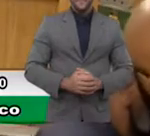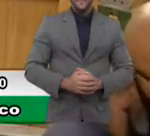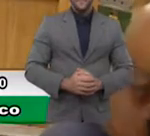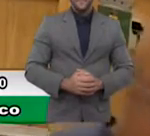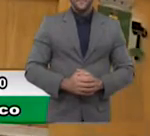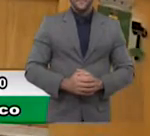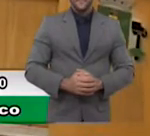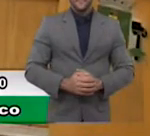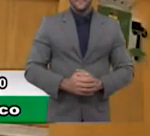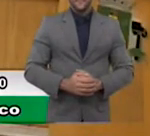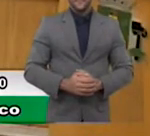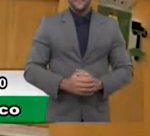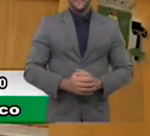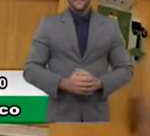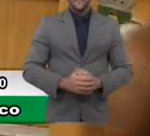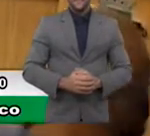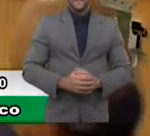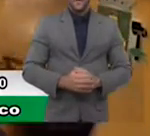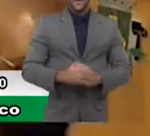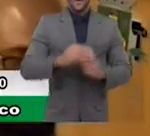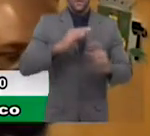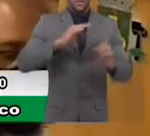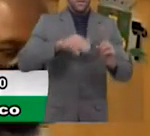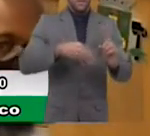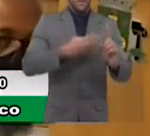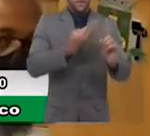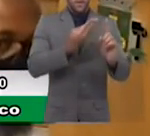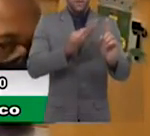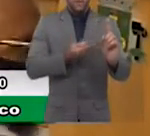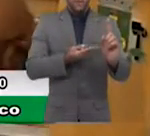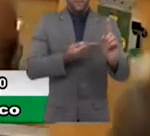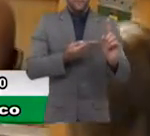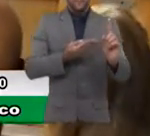Mário. Homenagem ao Mário.